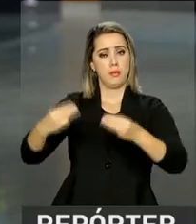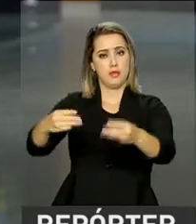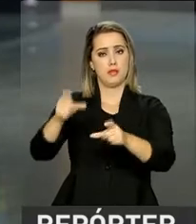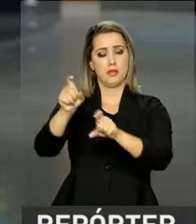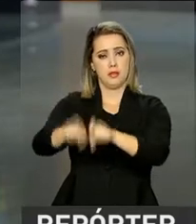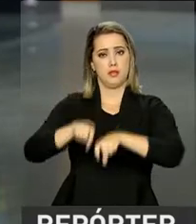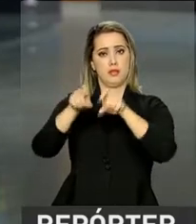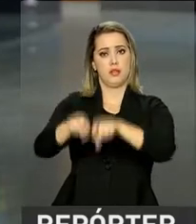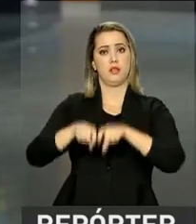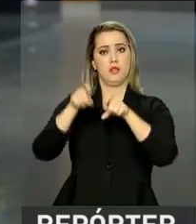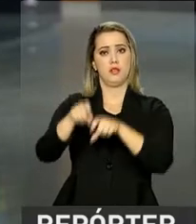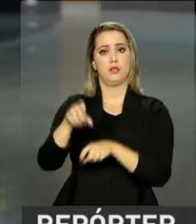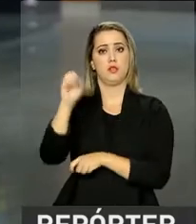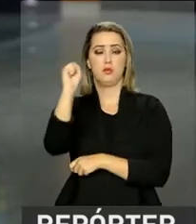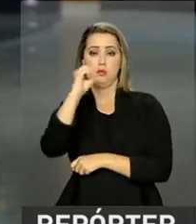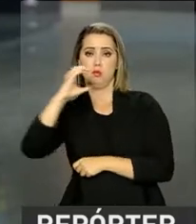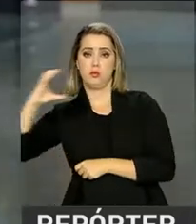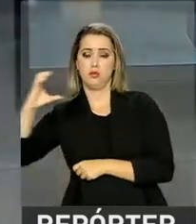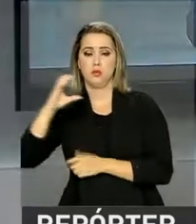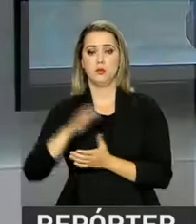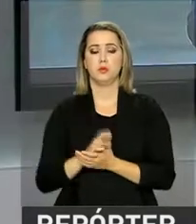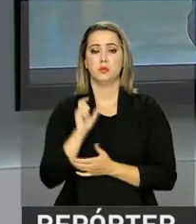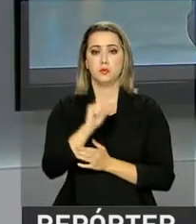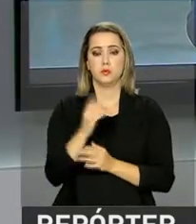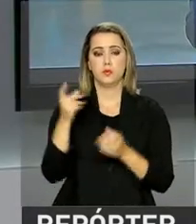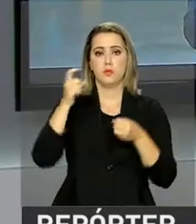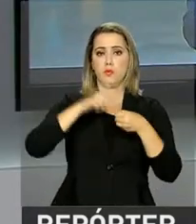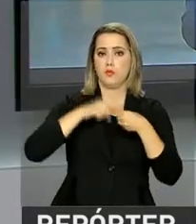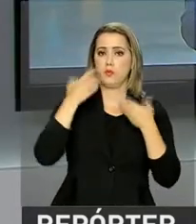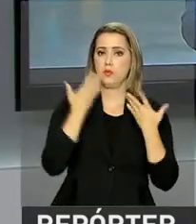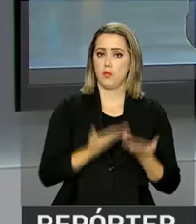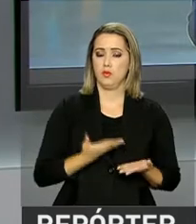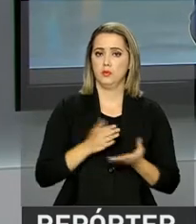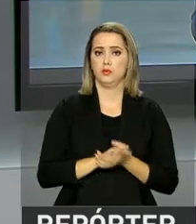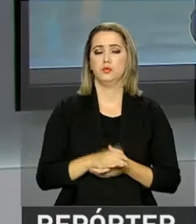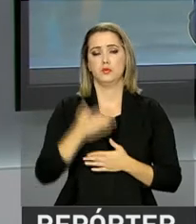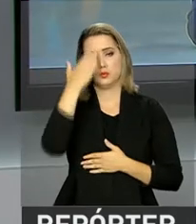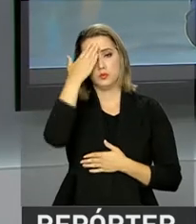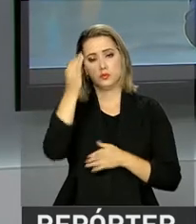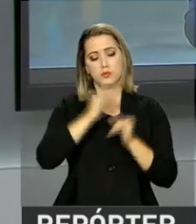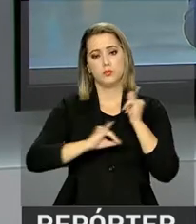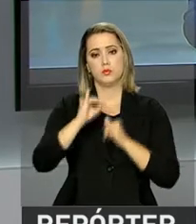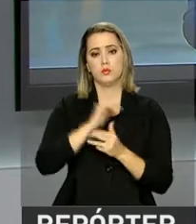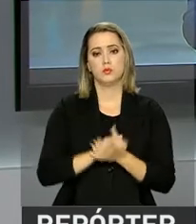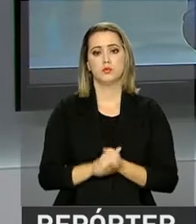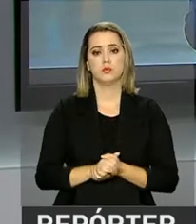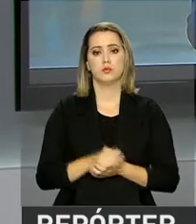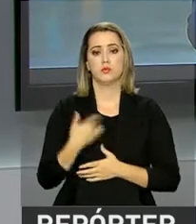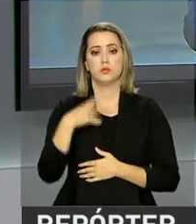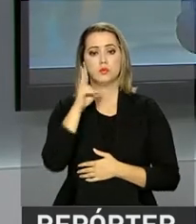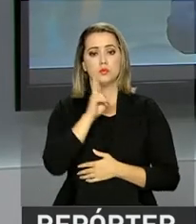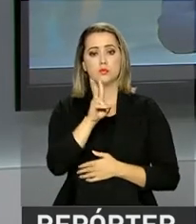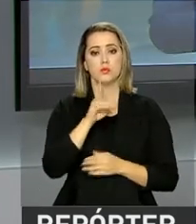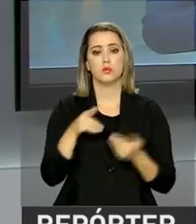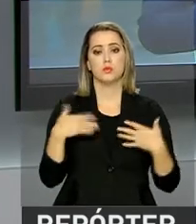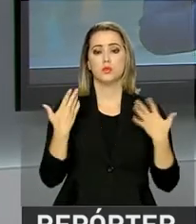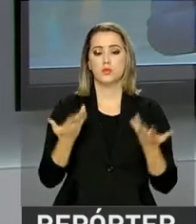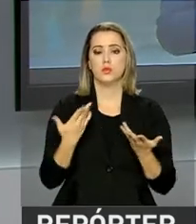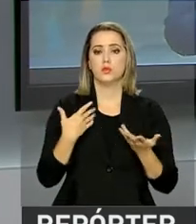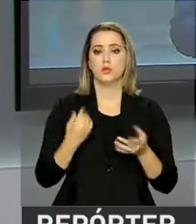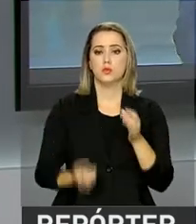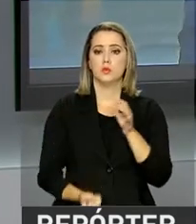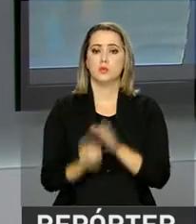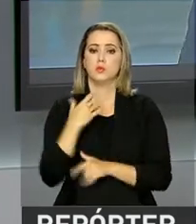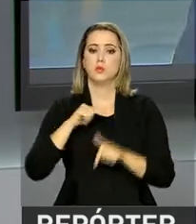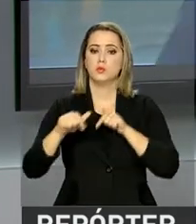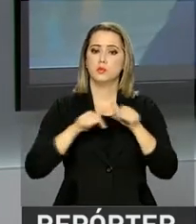do Estado de Santa Catarina. Eu volto com você aí no estúdio, Leandro. Tá ok, Ney. Obrigado pelas suas informações. A gente vai falar agora sobre geração de